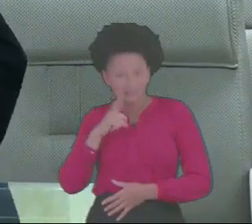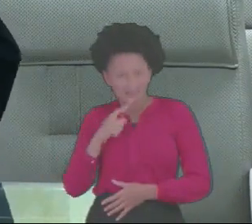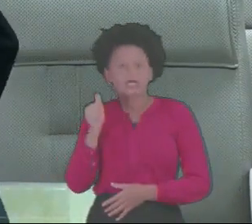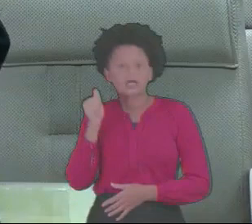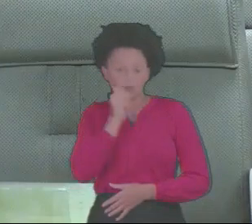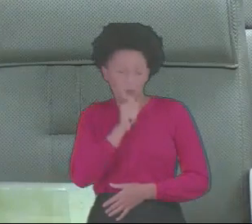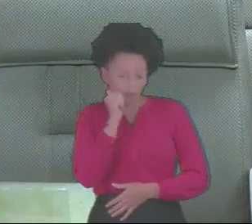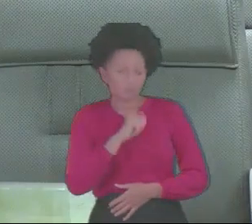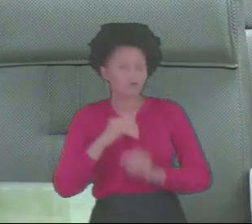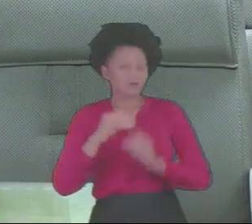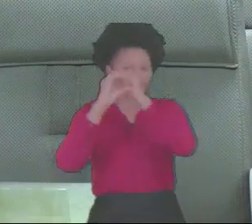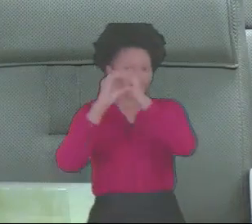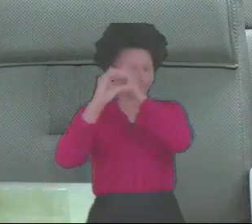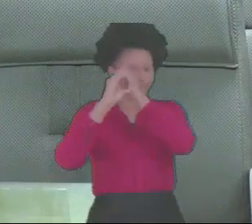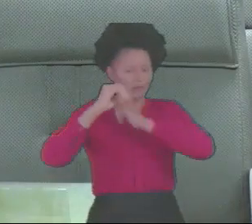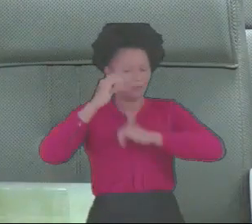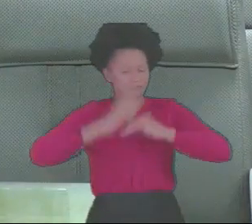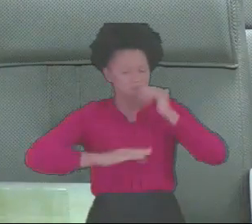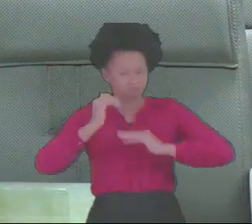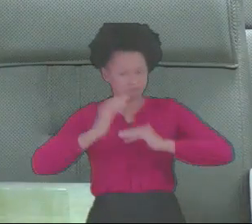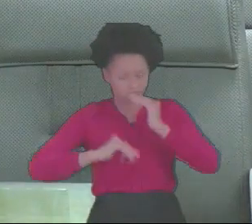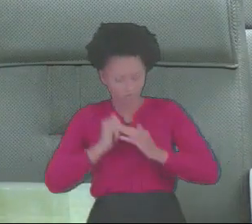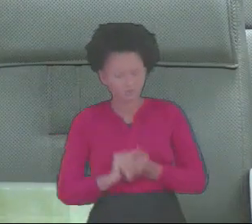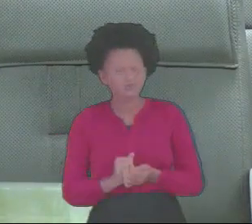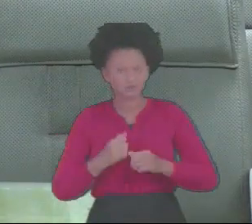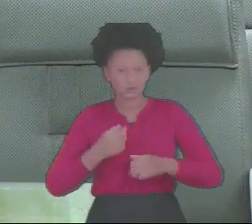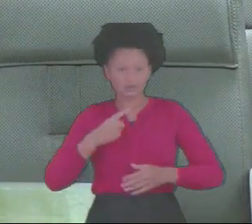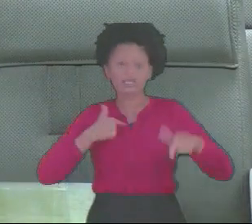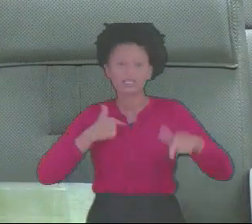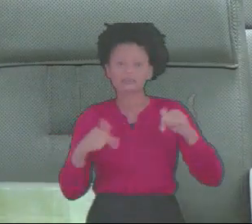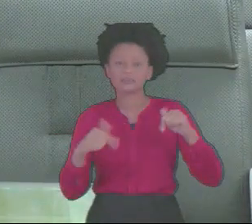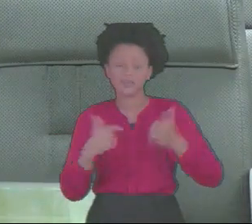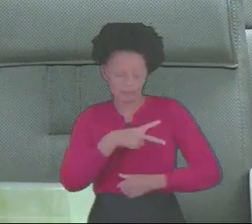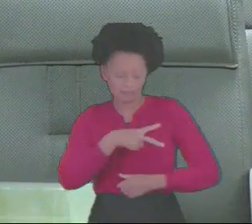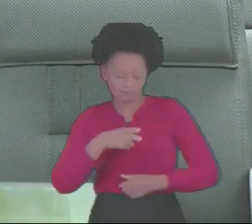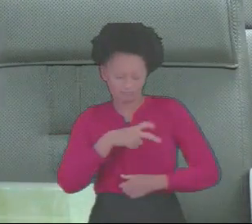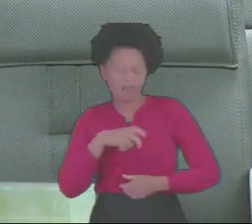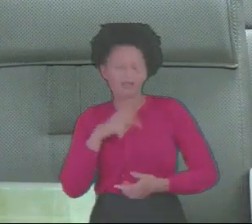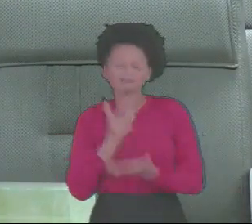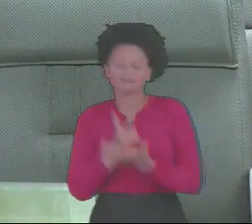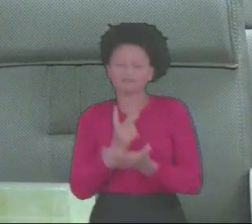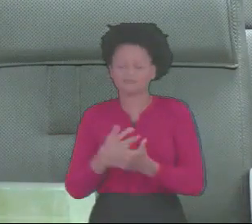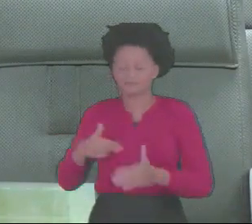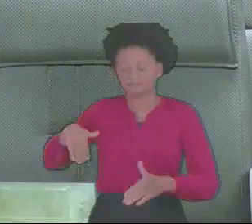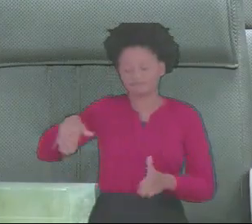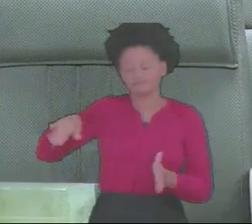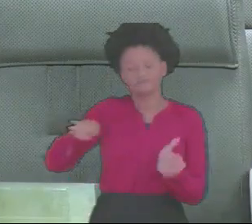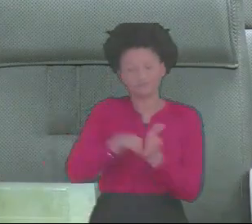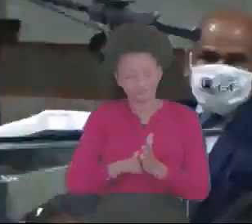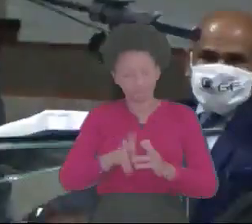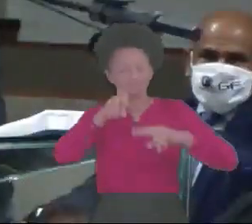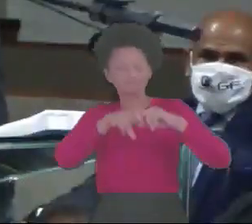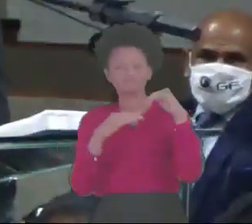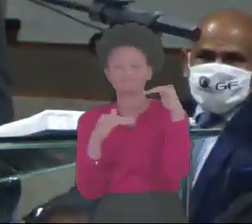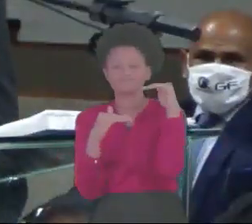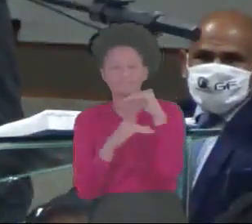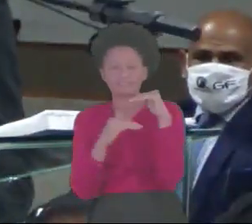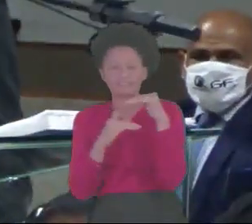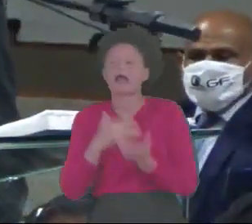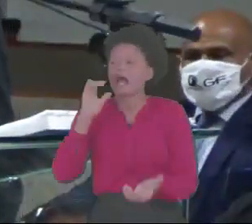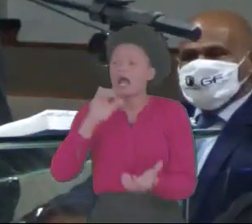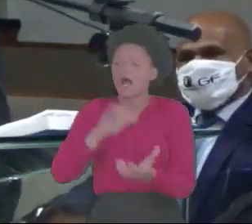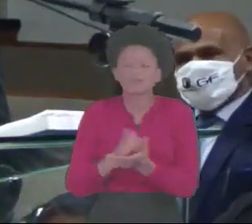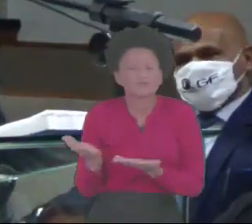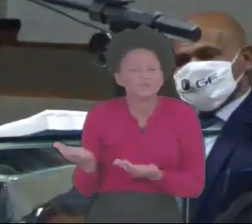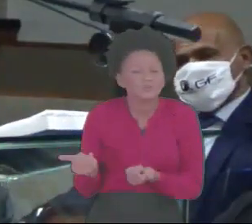congrega conosco Ela sempre fica na galeria e ela casou-se muito nova não podia gerar filho fez